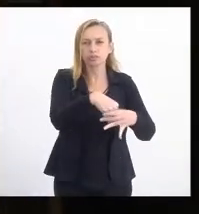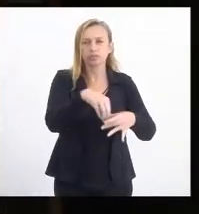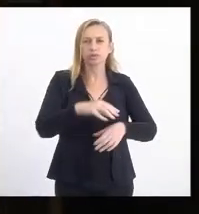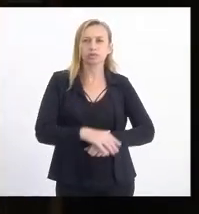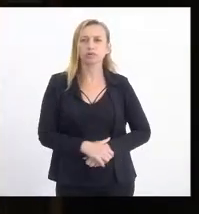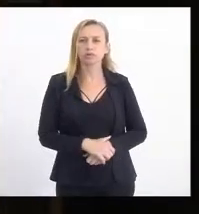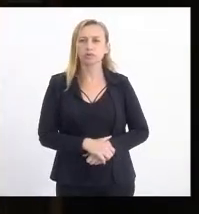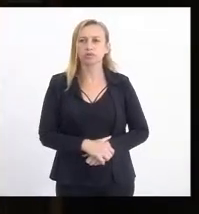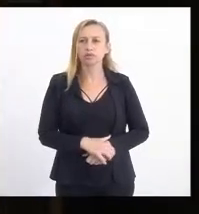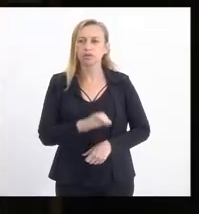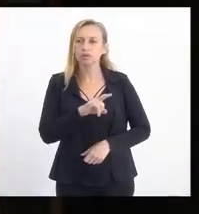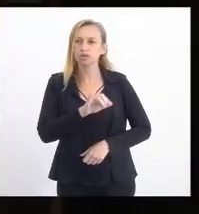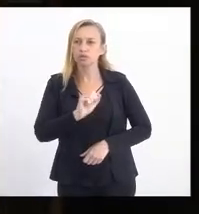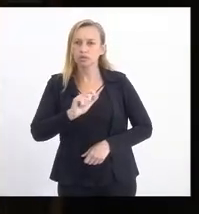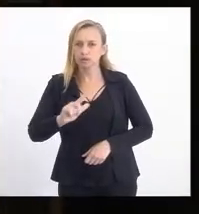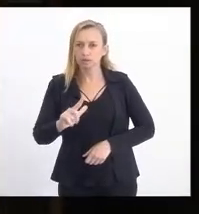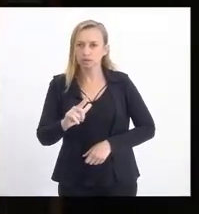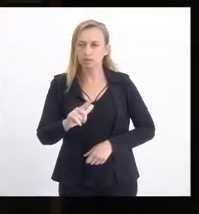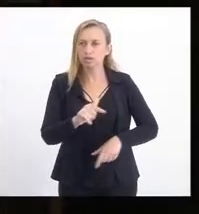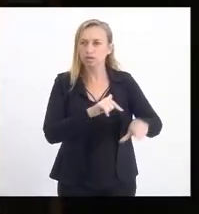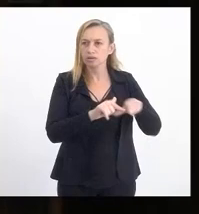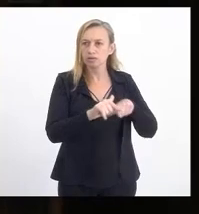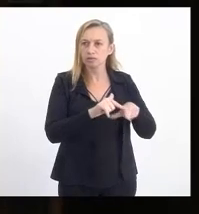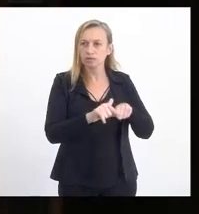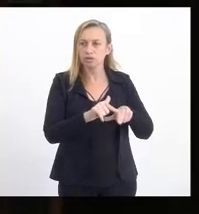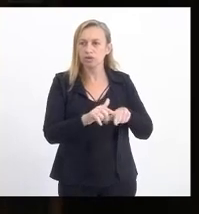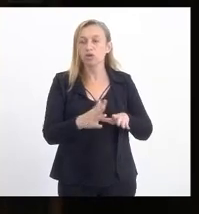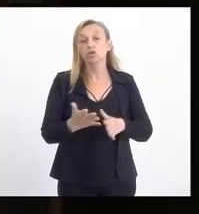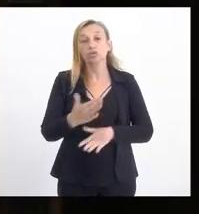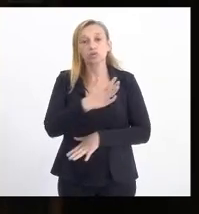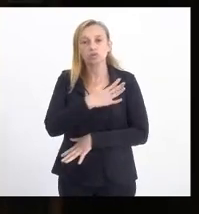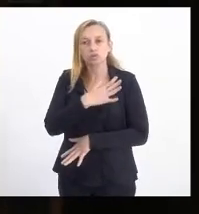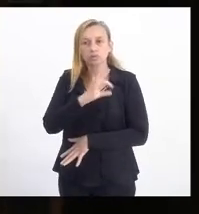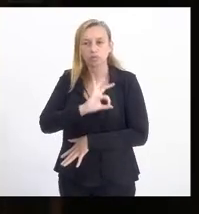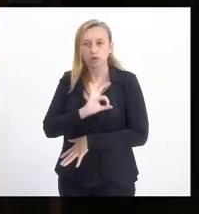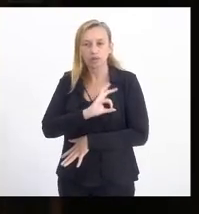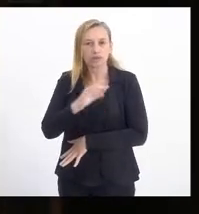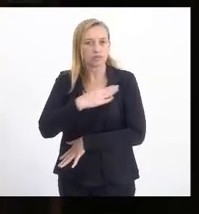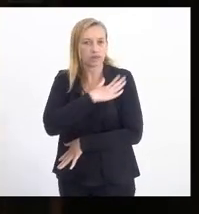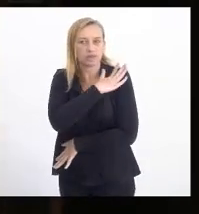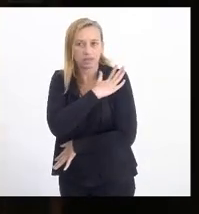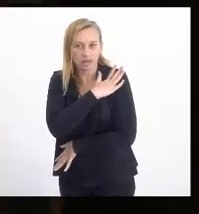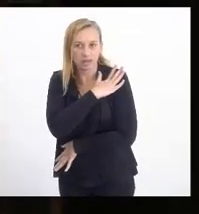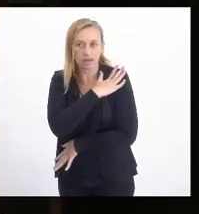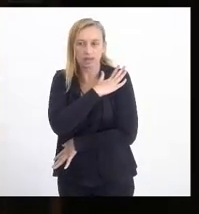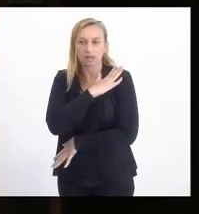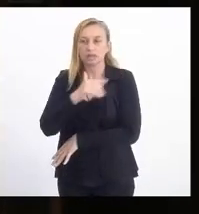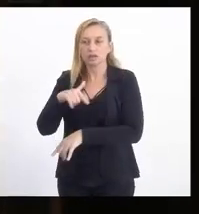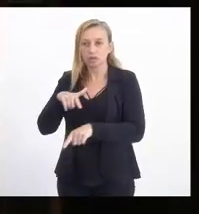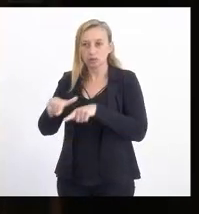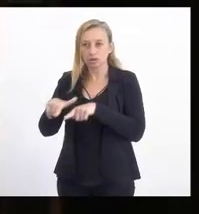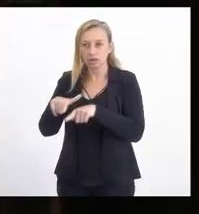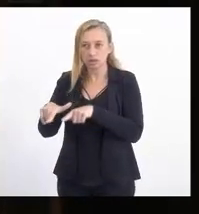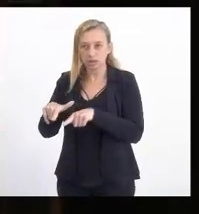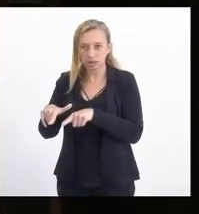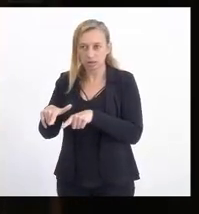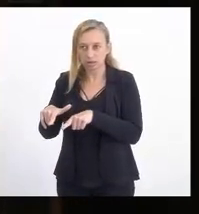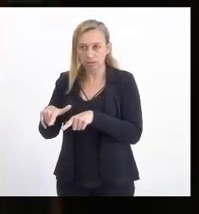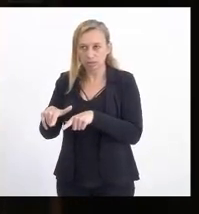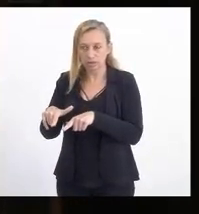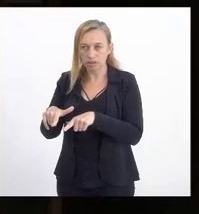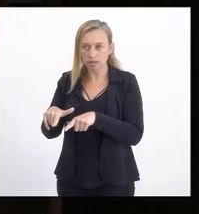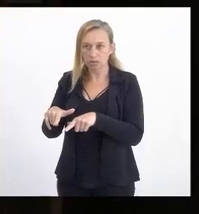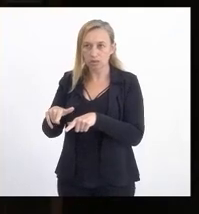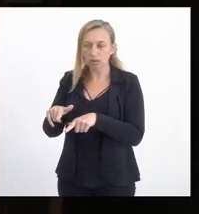é o adicional de atividade que os militares ativos não terão quando passagem para a atividade e